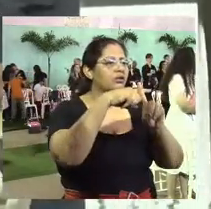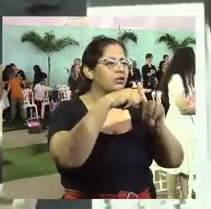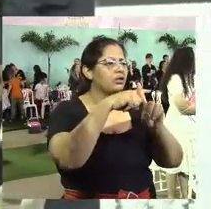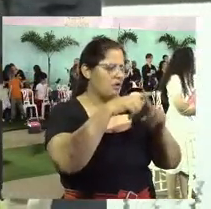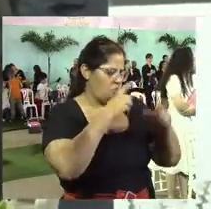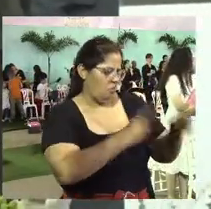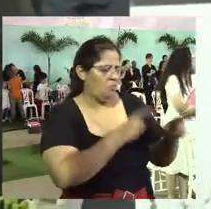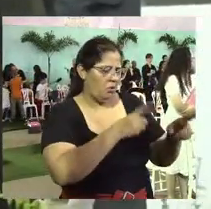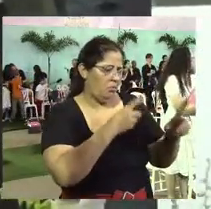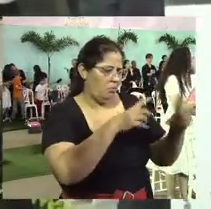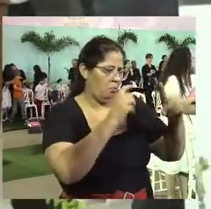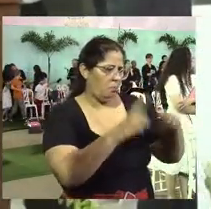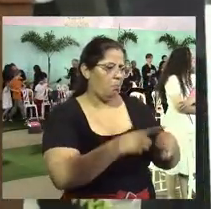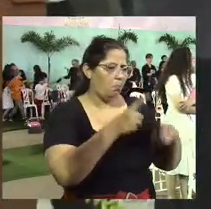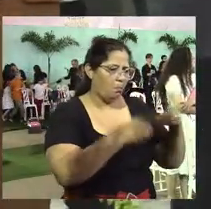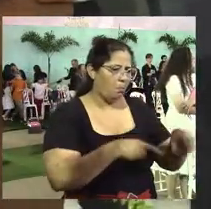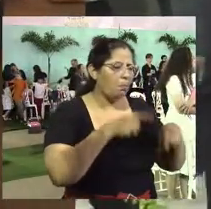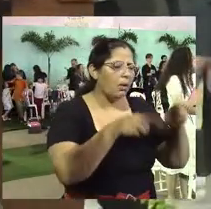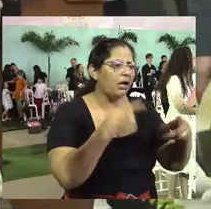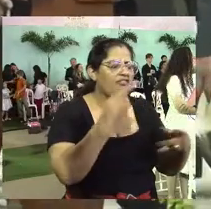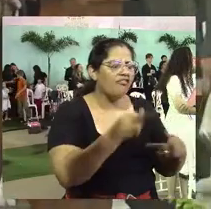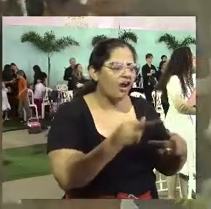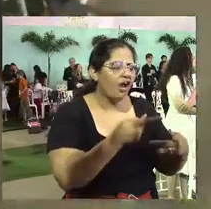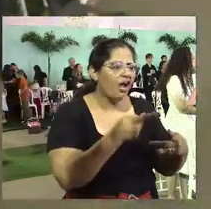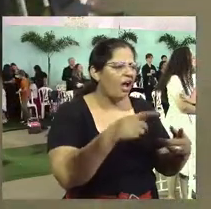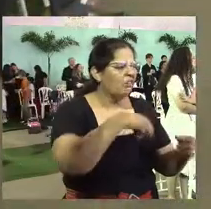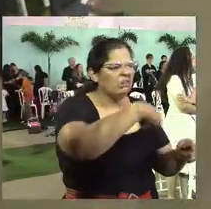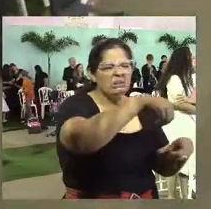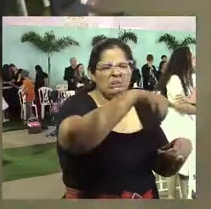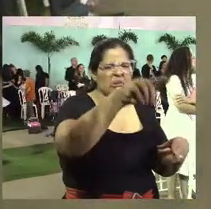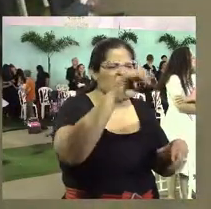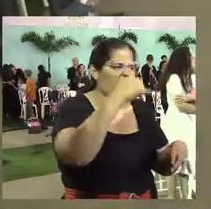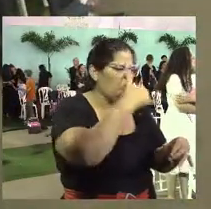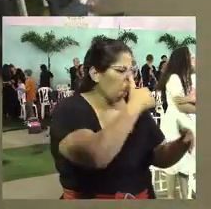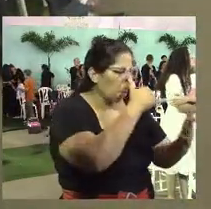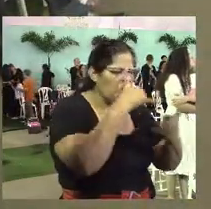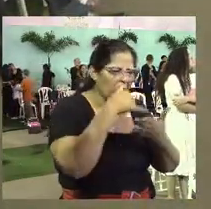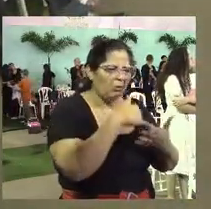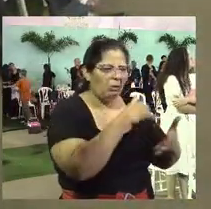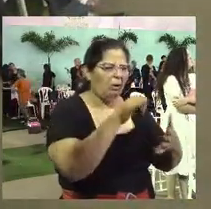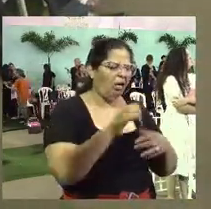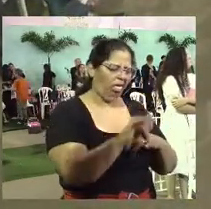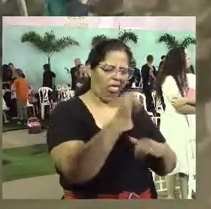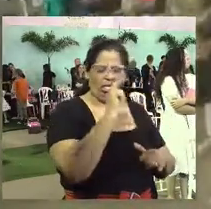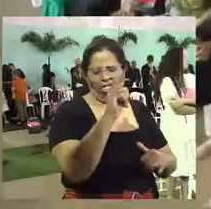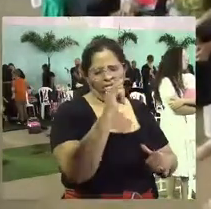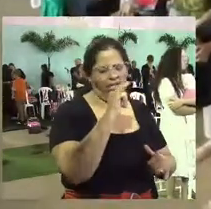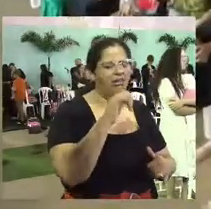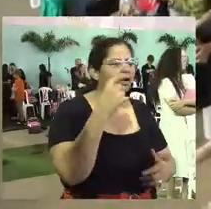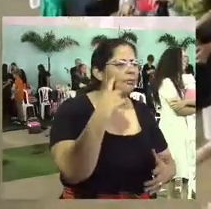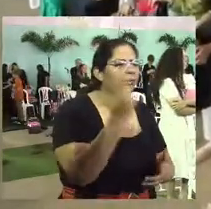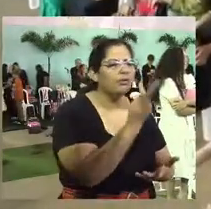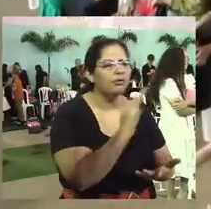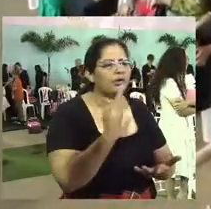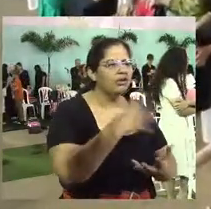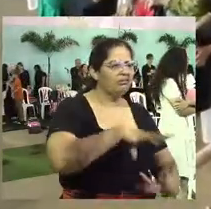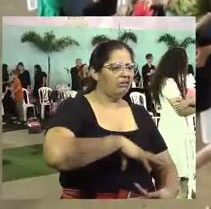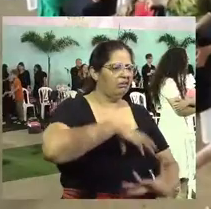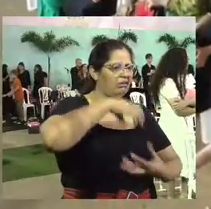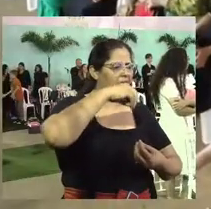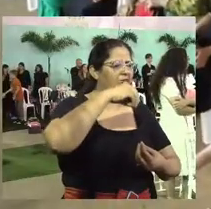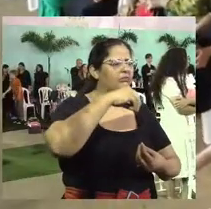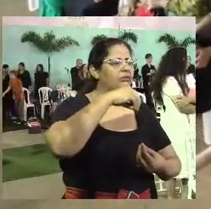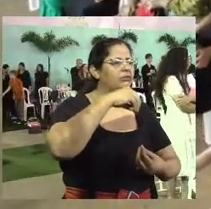o pregador pregava ele saiu pelas boates pelas bocas de fumo pelos bares pegando as almas quando